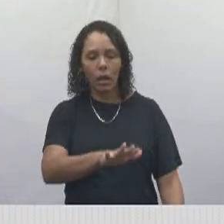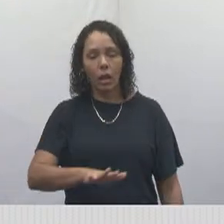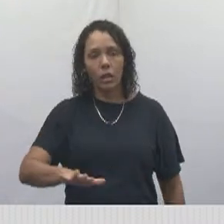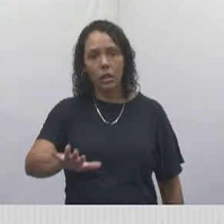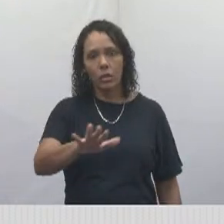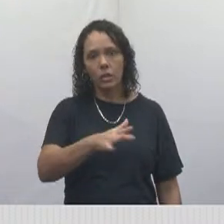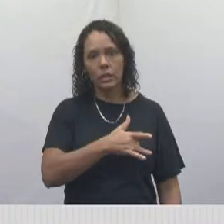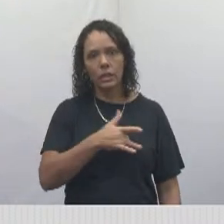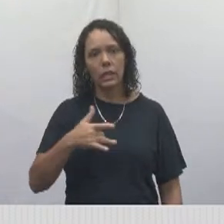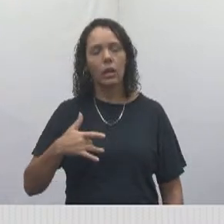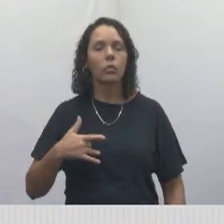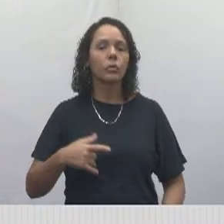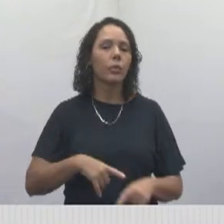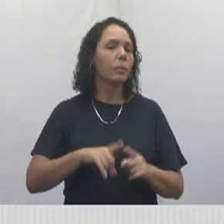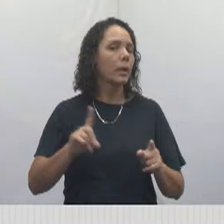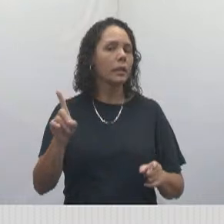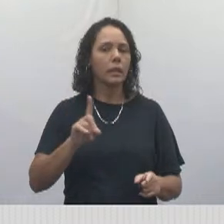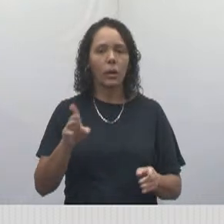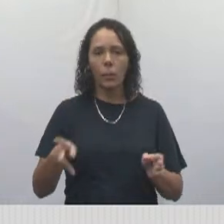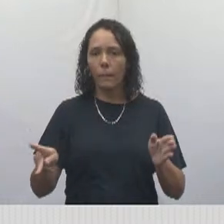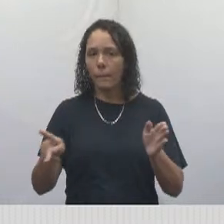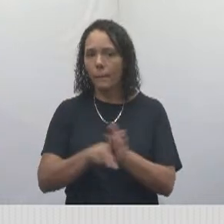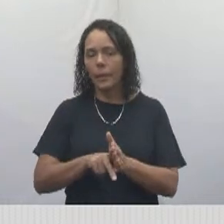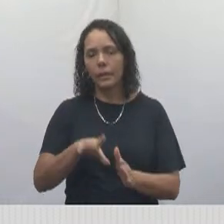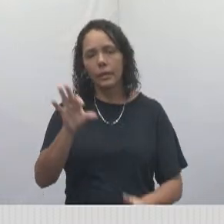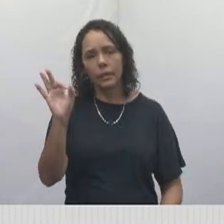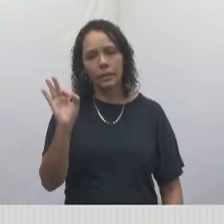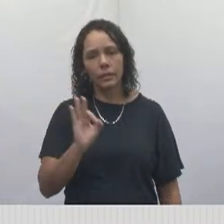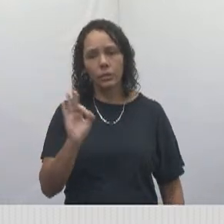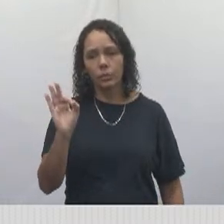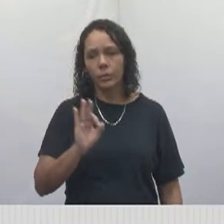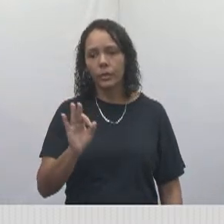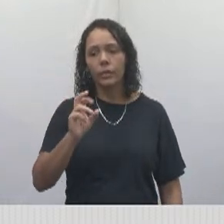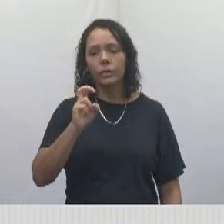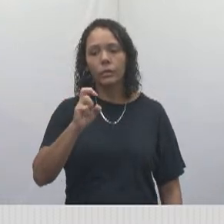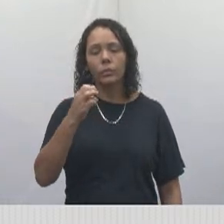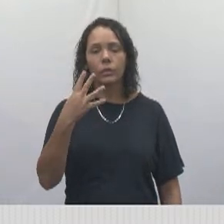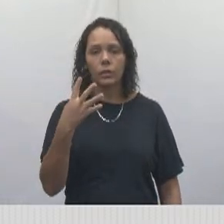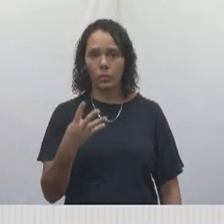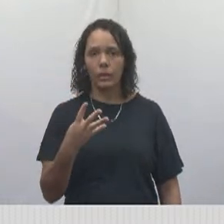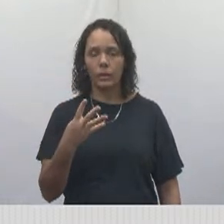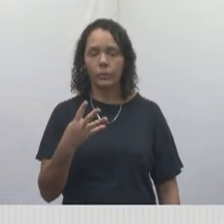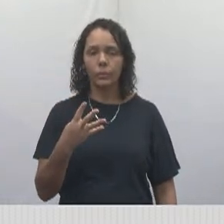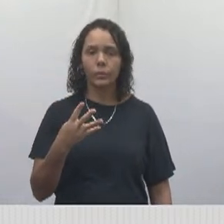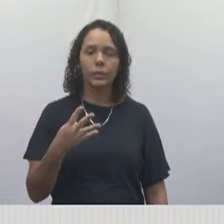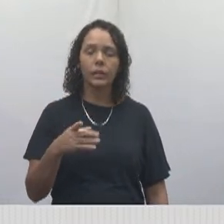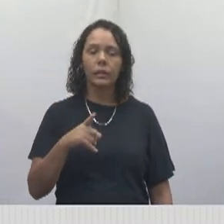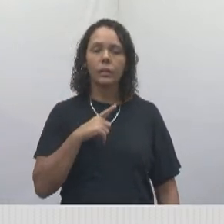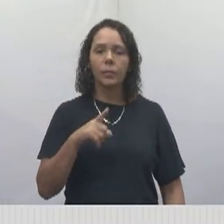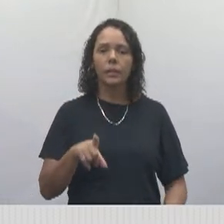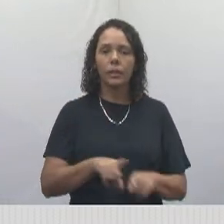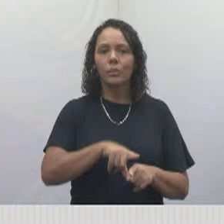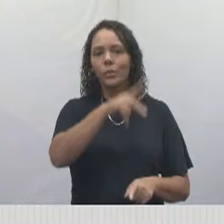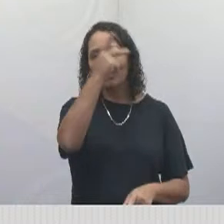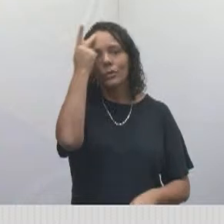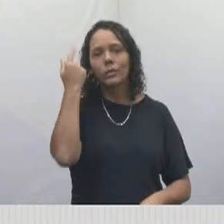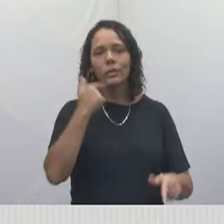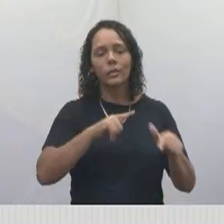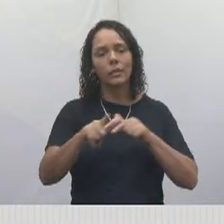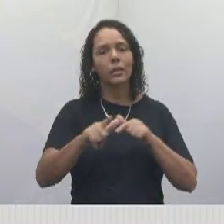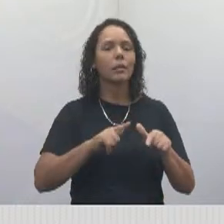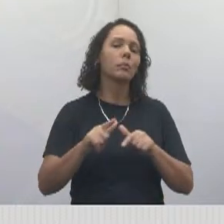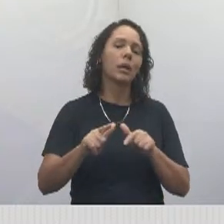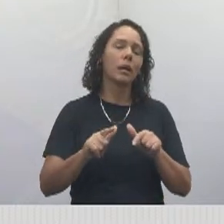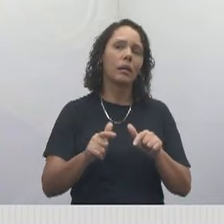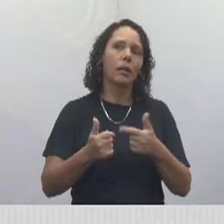tem trabalhadores no serviço de limpeza urbana, de zeladoria, que não entram nesse percentual. E você tem trabalhadores no sistema de transporte que